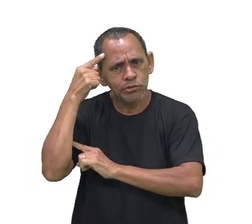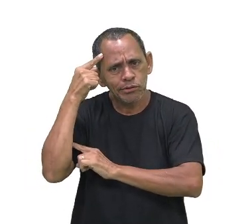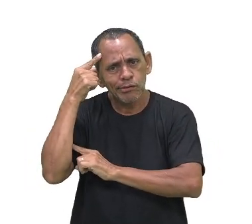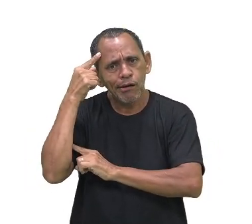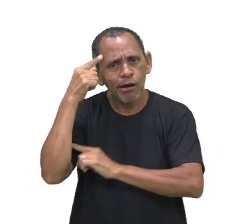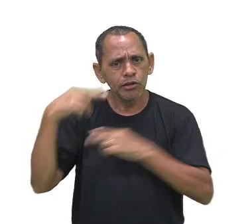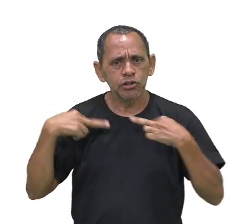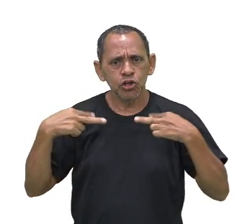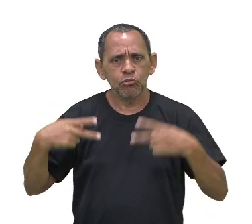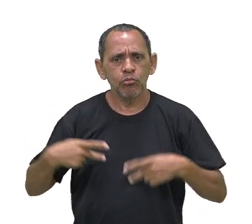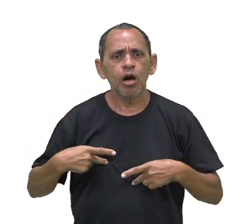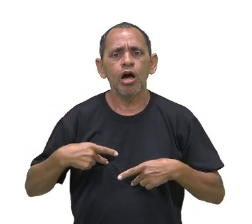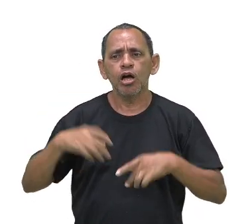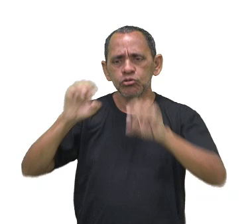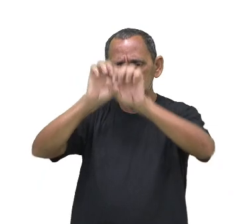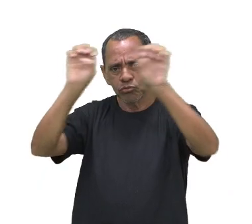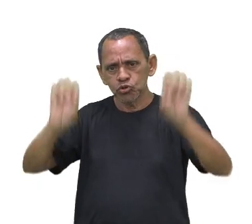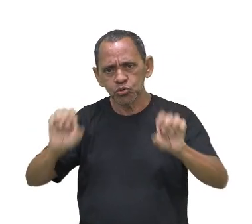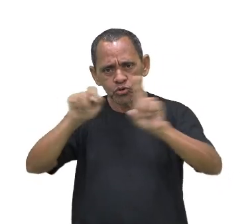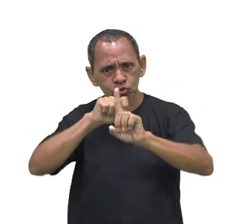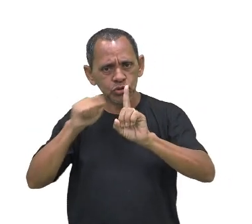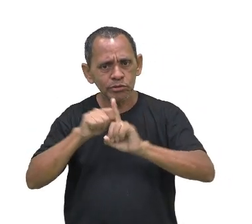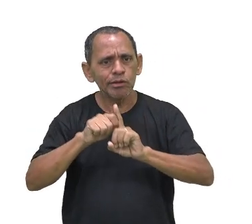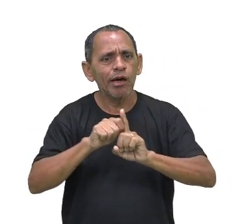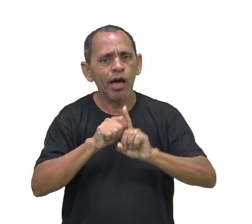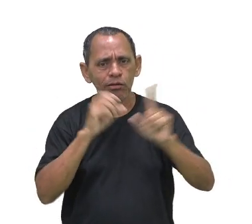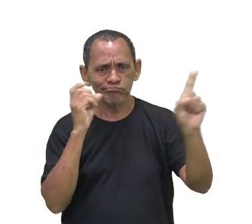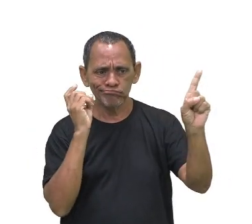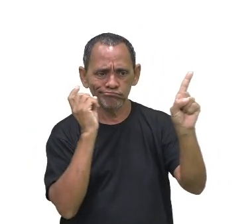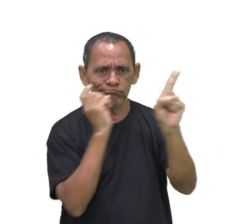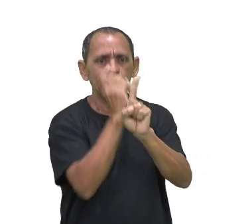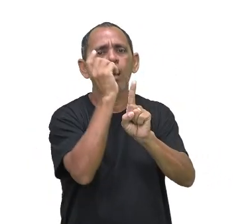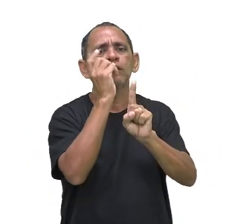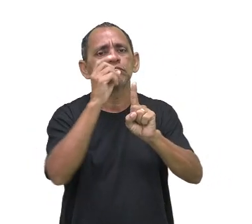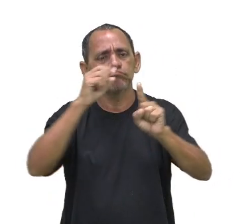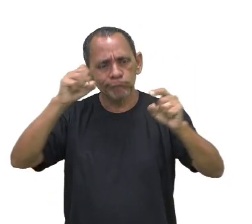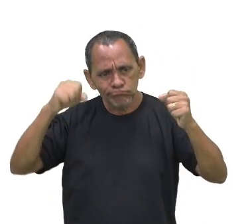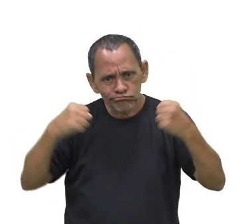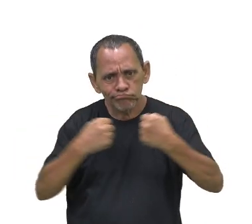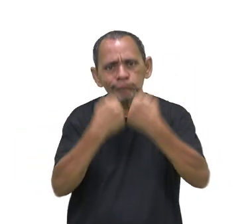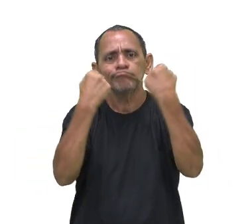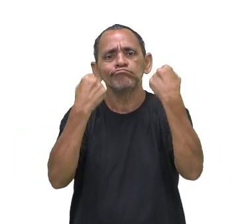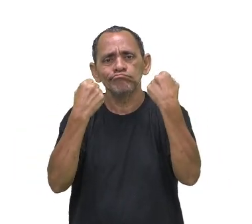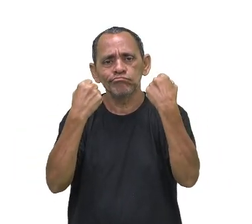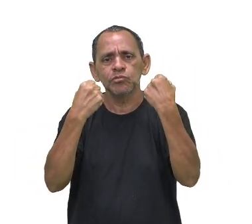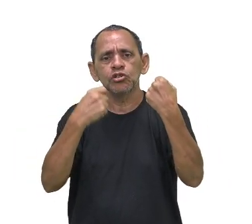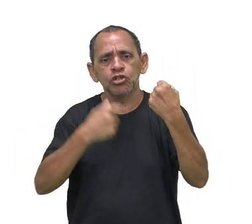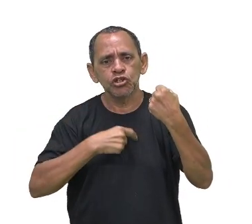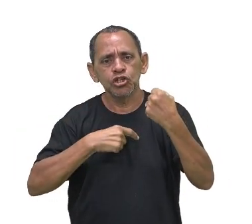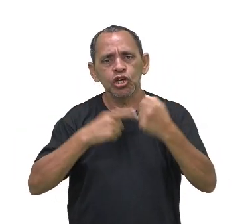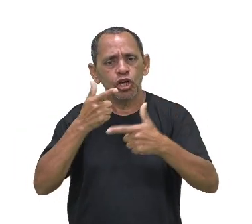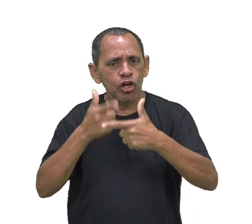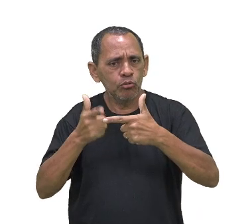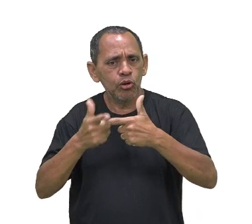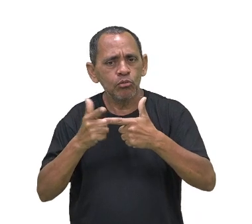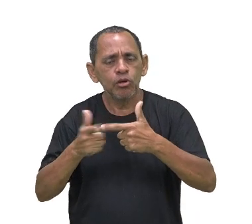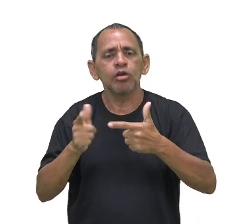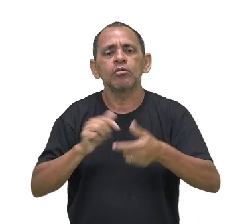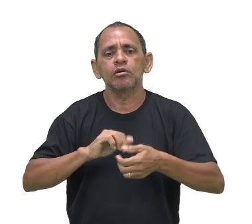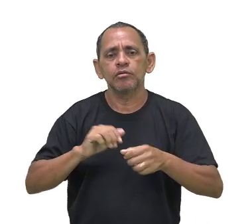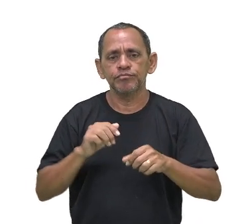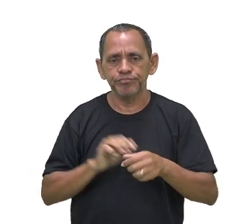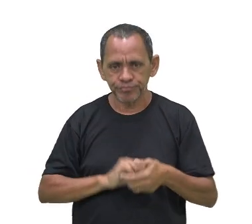se chocam, a sociedade se movimenta de forma dialética. Isso